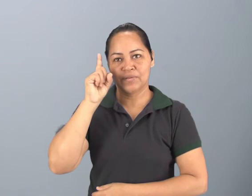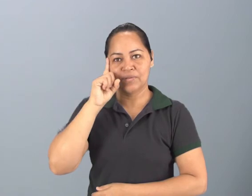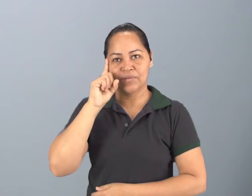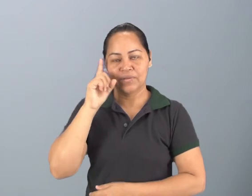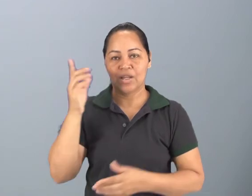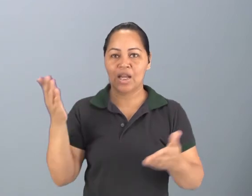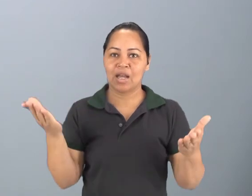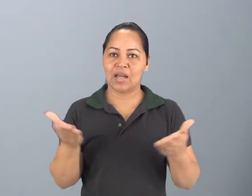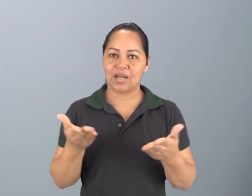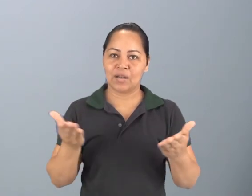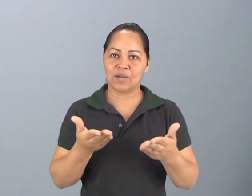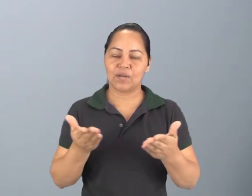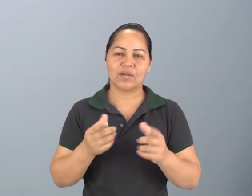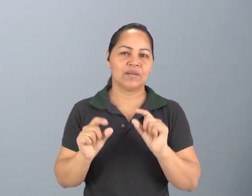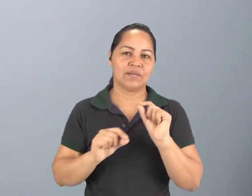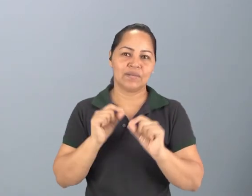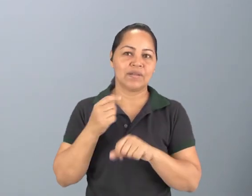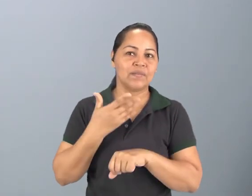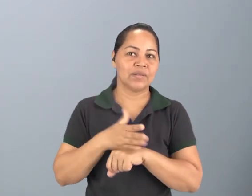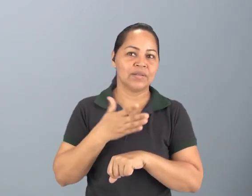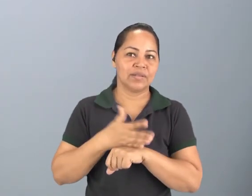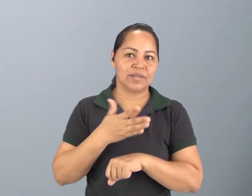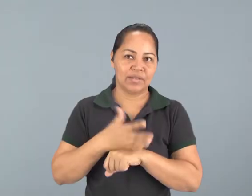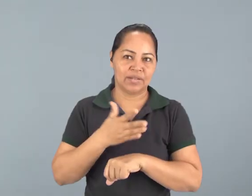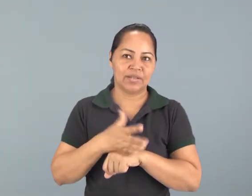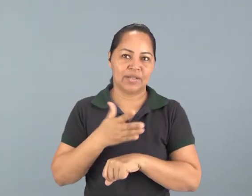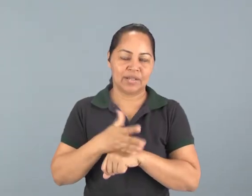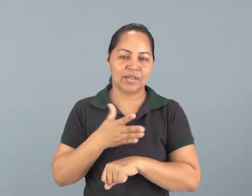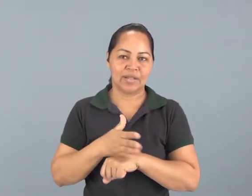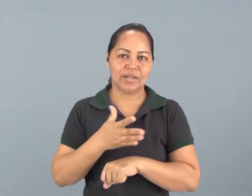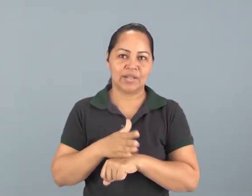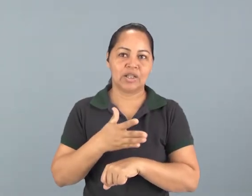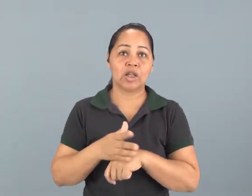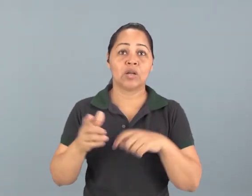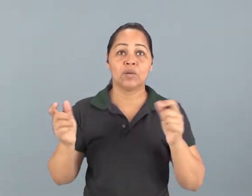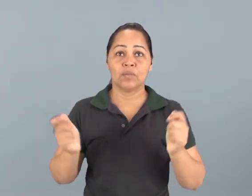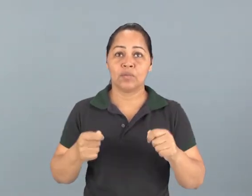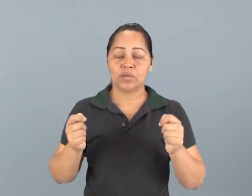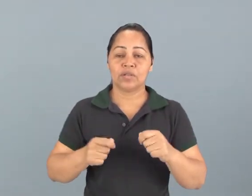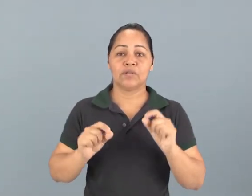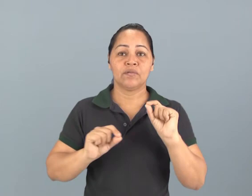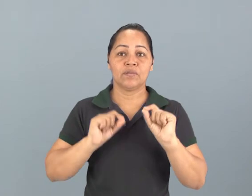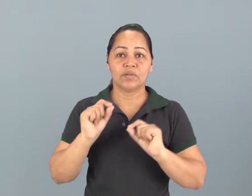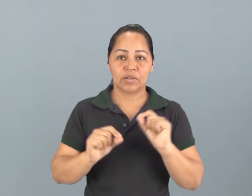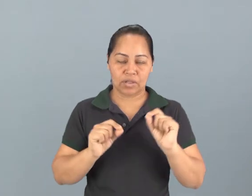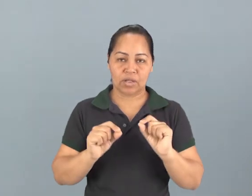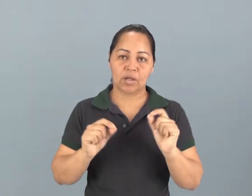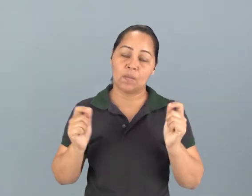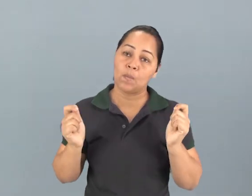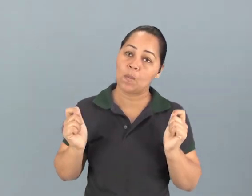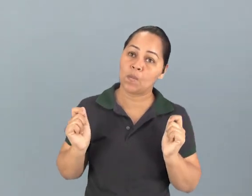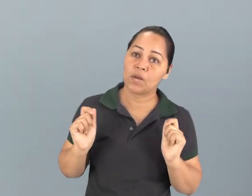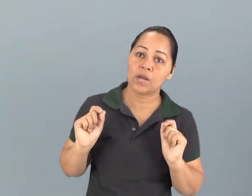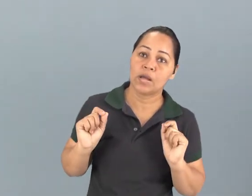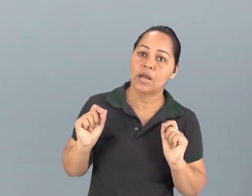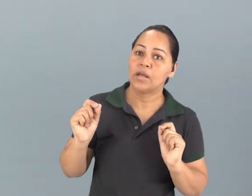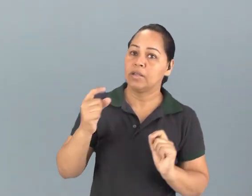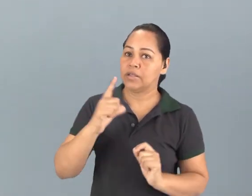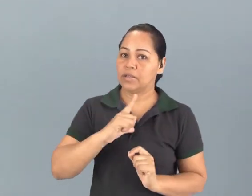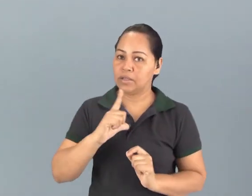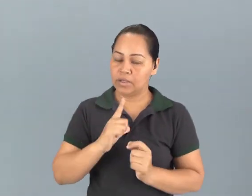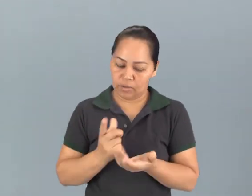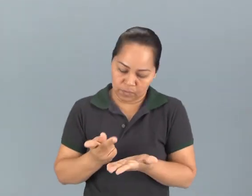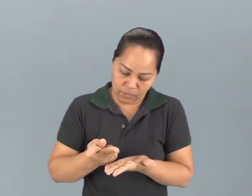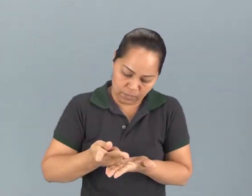exercício muito legal para você fazer em casa é você pegar um papel A4, você colocar uma imagem no